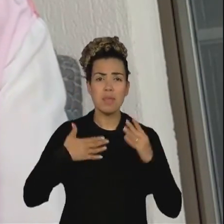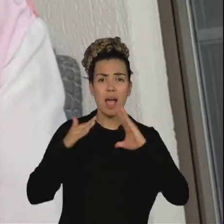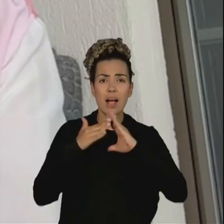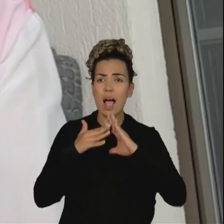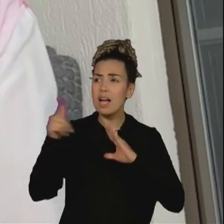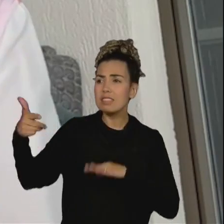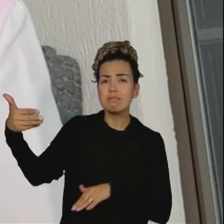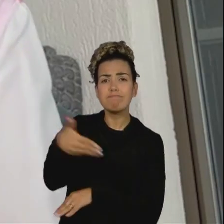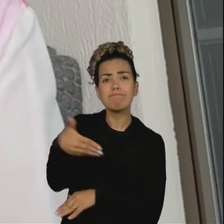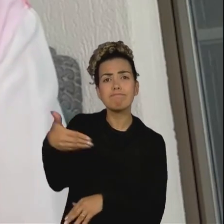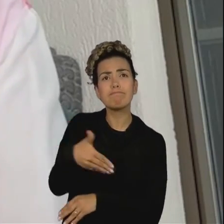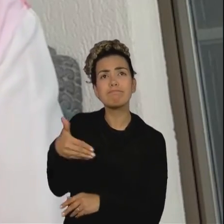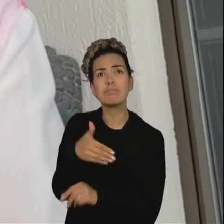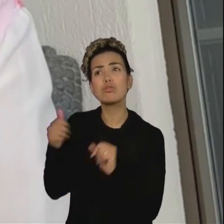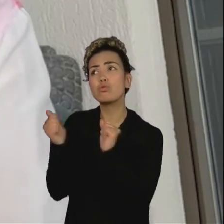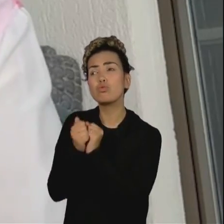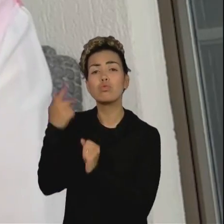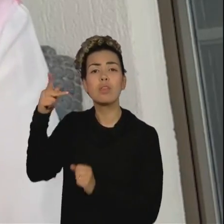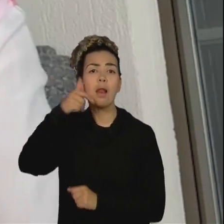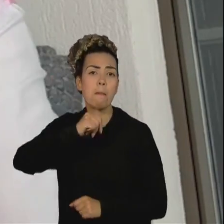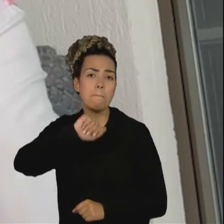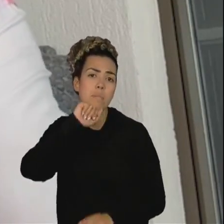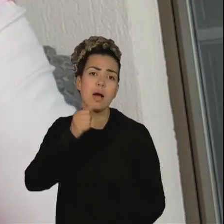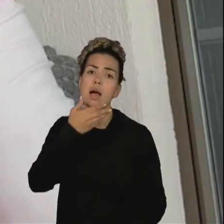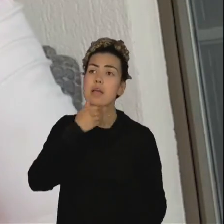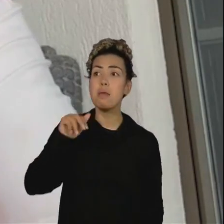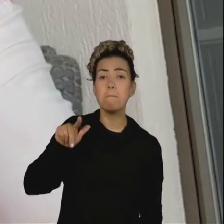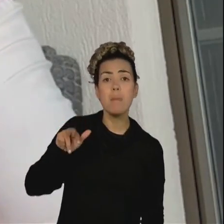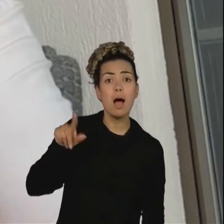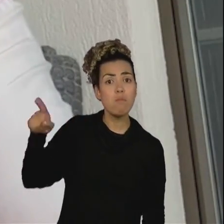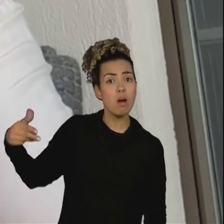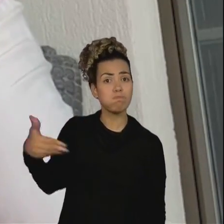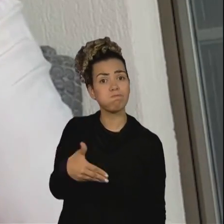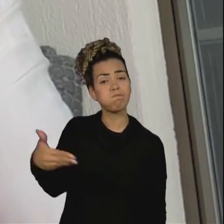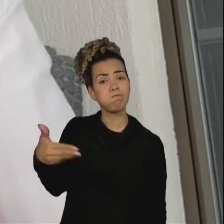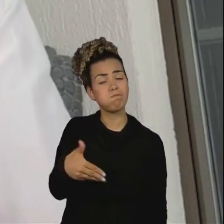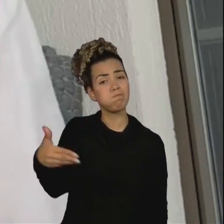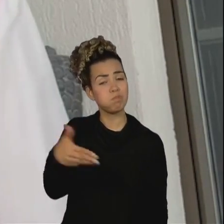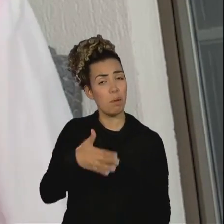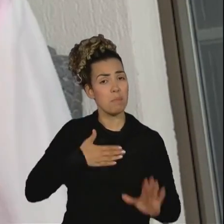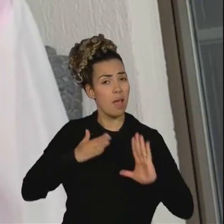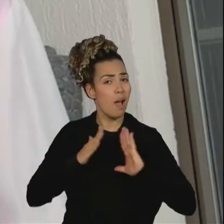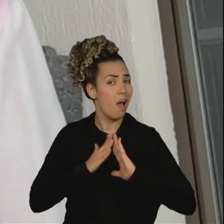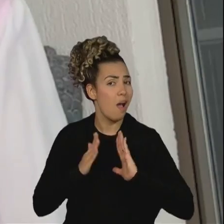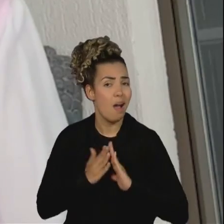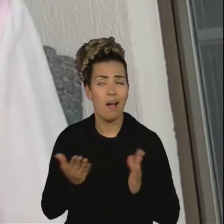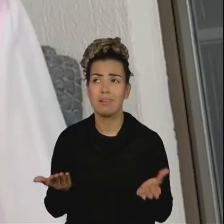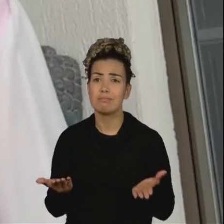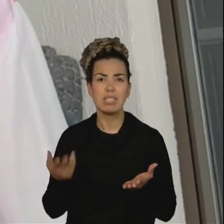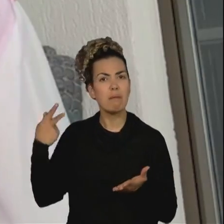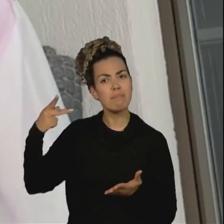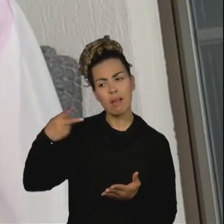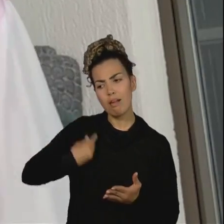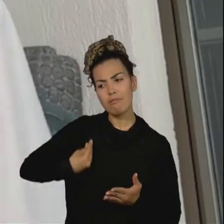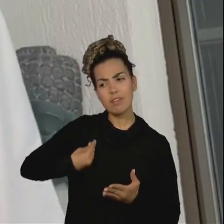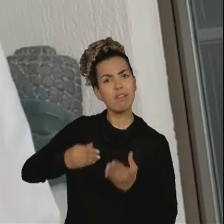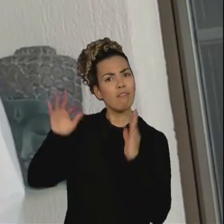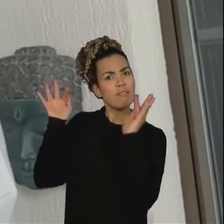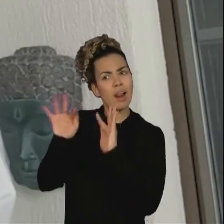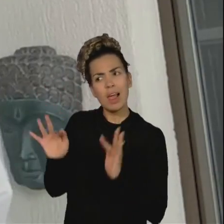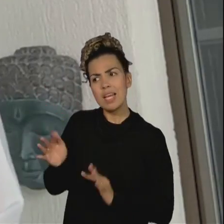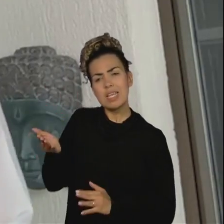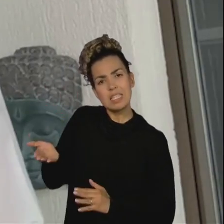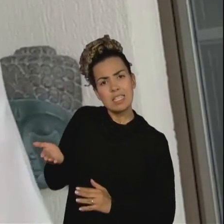mãe dela, junto com o irmão dela. Ela sempre teve uma vida muito feliz, junto com o